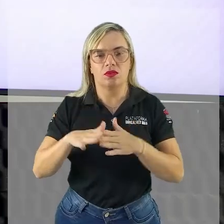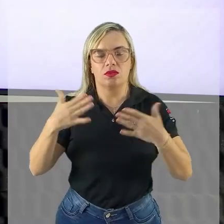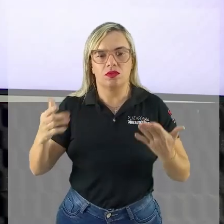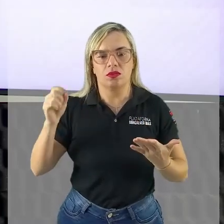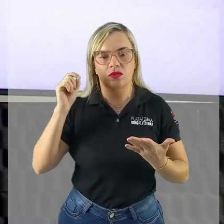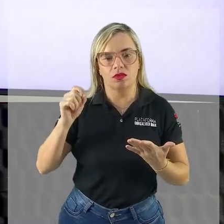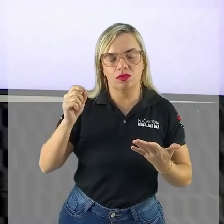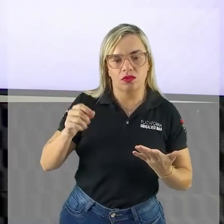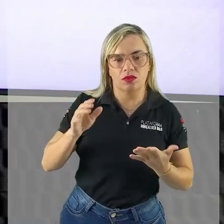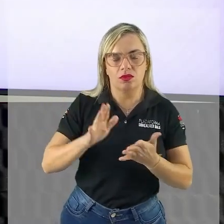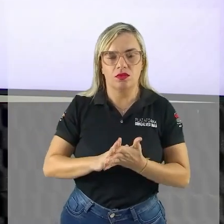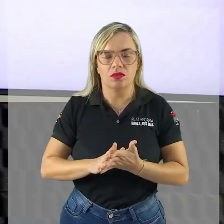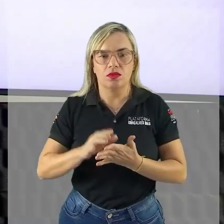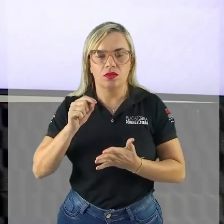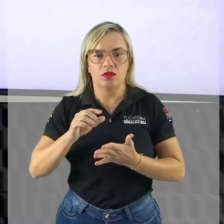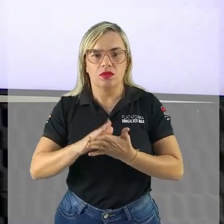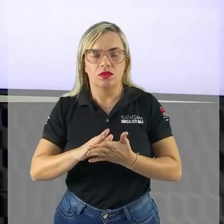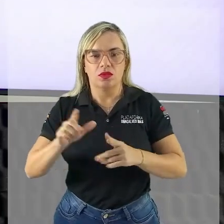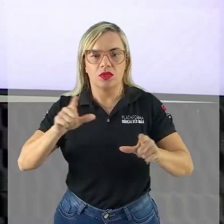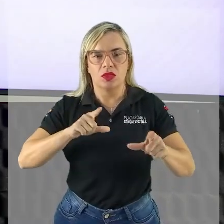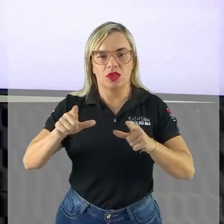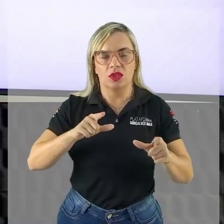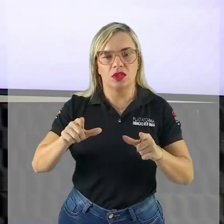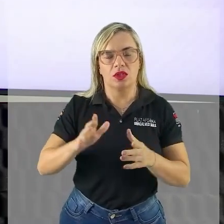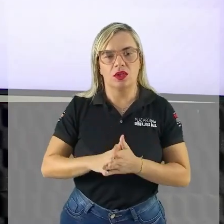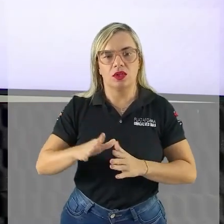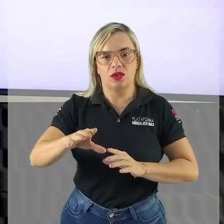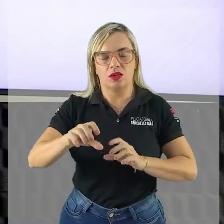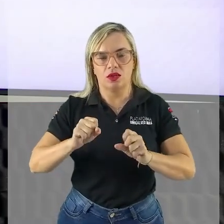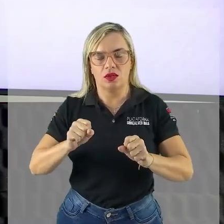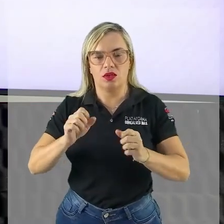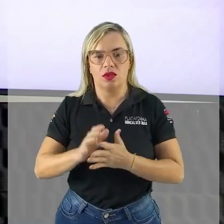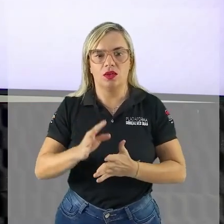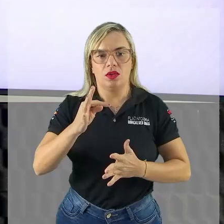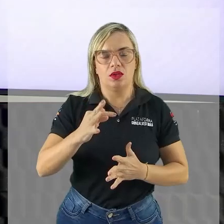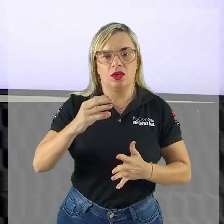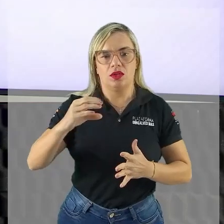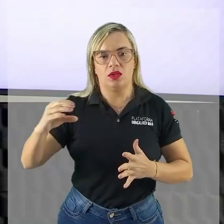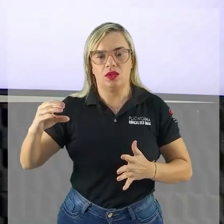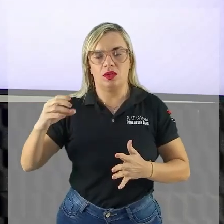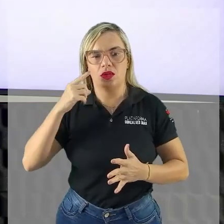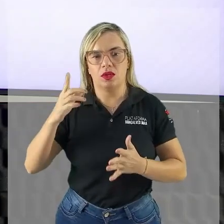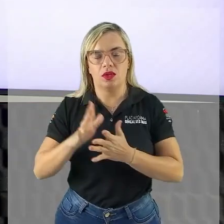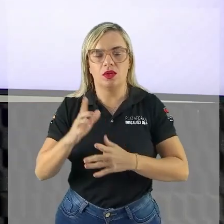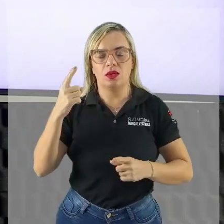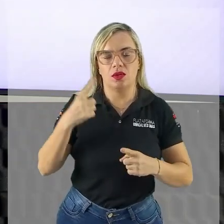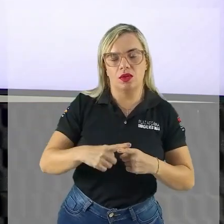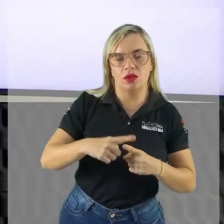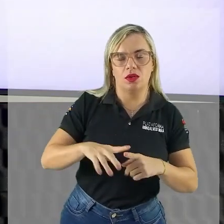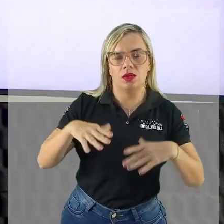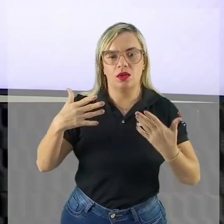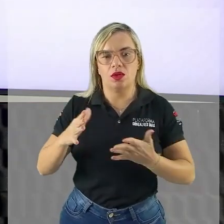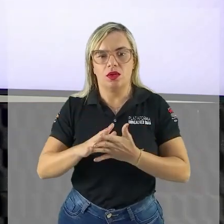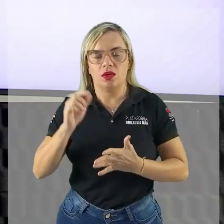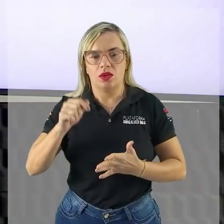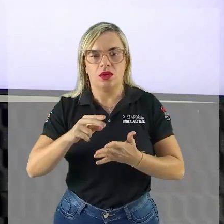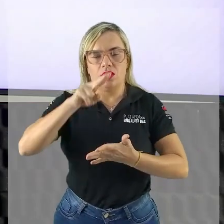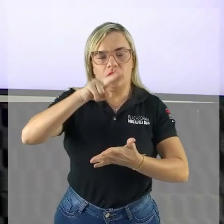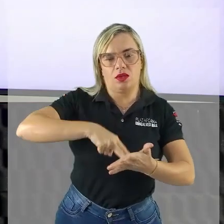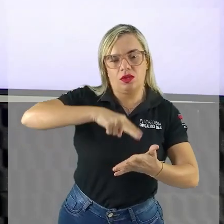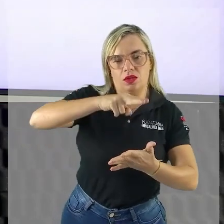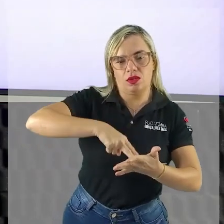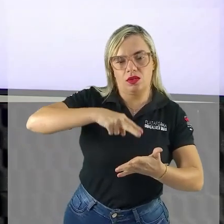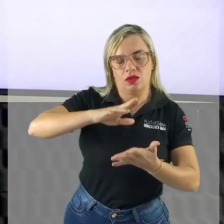São justamente monografias ou qualquer tipo de TCC, trabalho de conclusão de curso. Por quê? Porque esse tipo de leitura